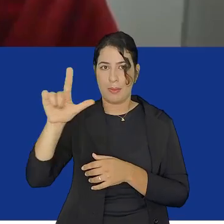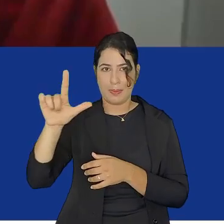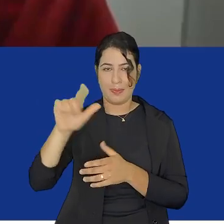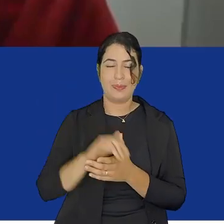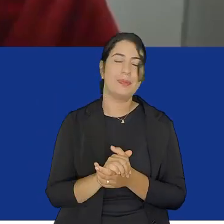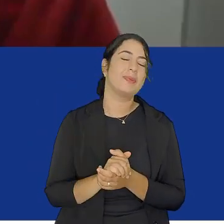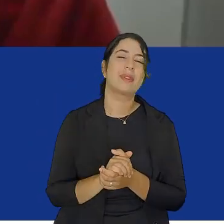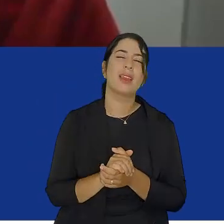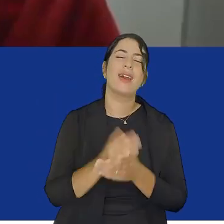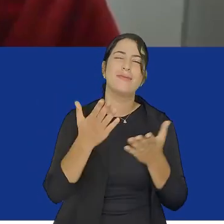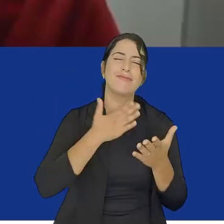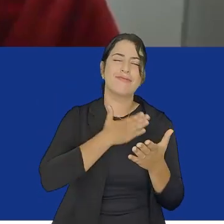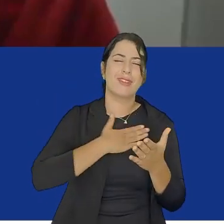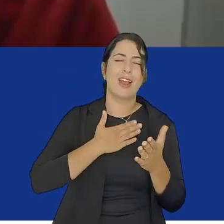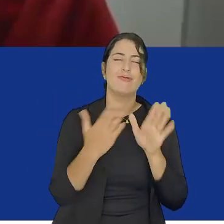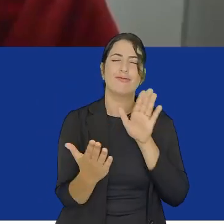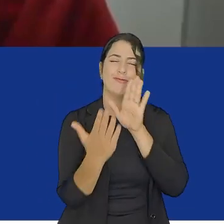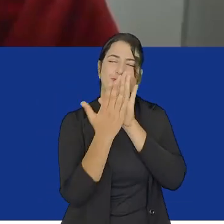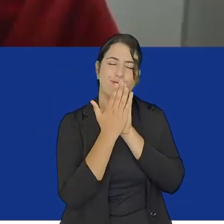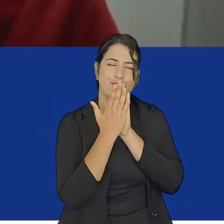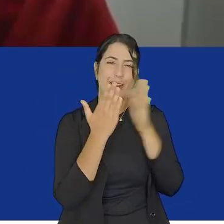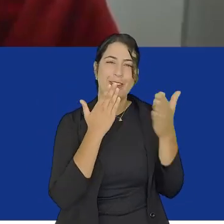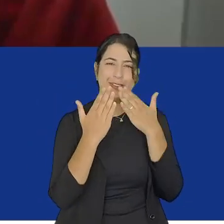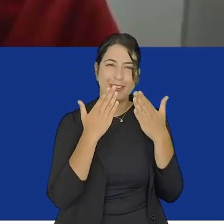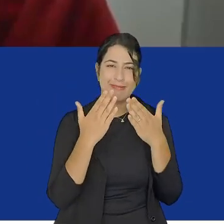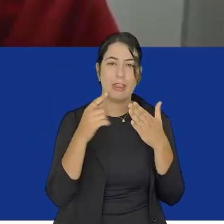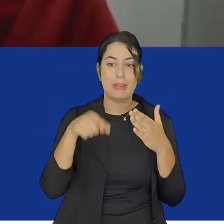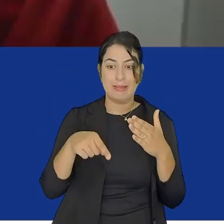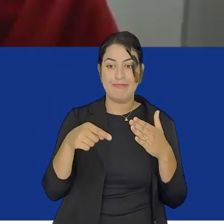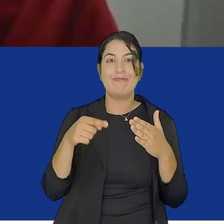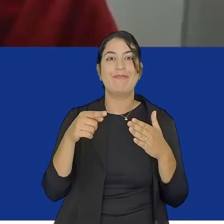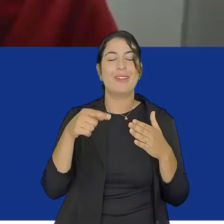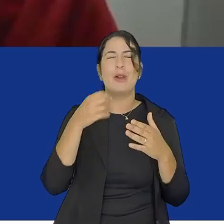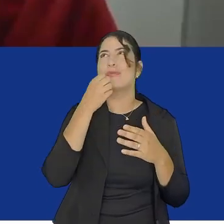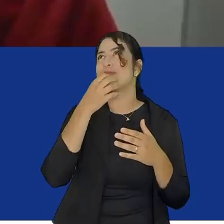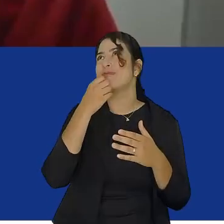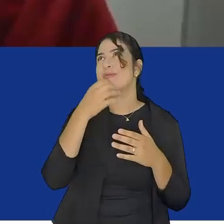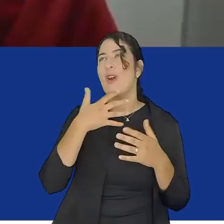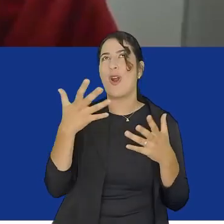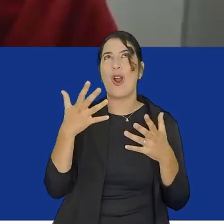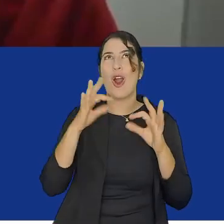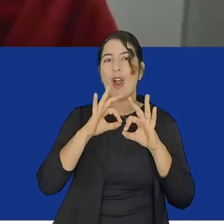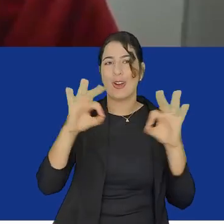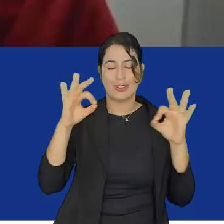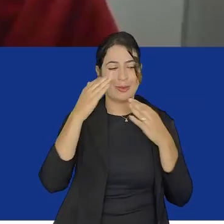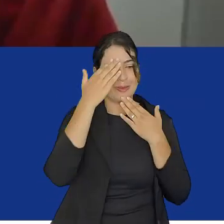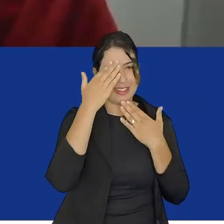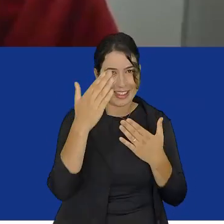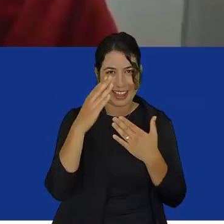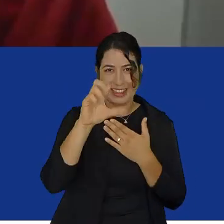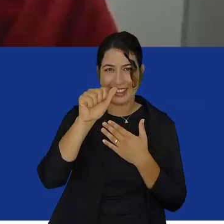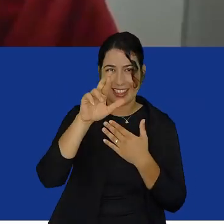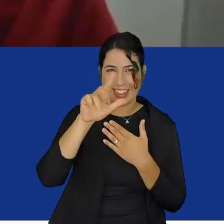LISSOBOLL. Vai ser um prazer. Muito obrigada por esse encontro que me transformou. Muito obrigada, Carla, pela tua generosidade